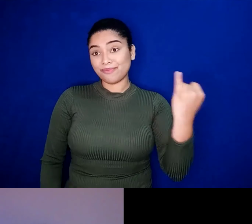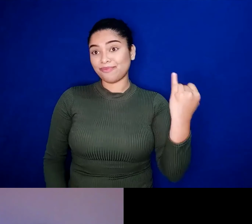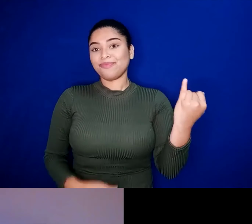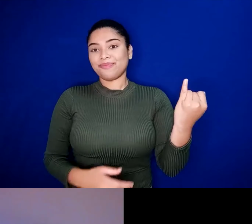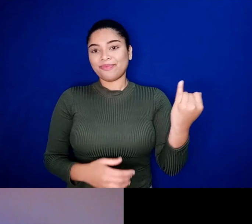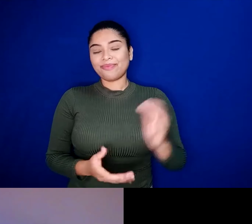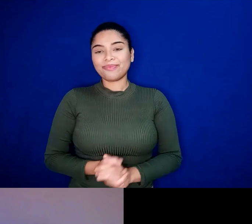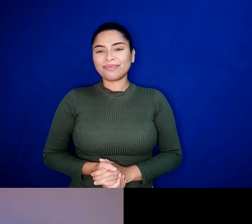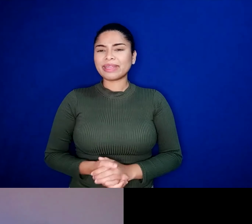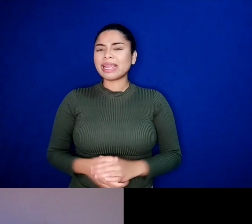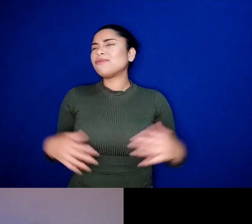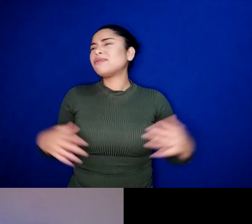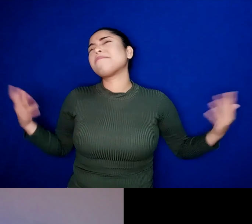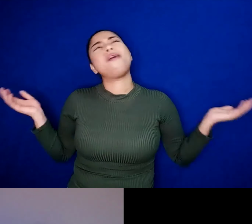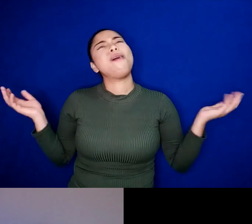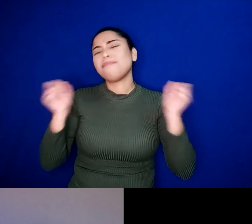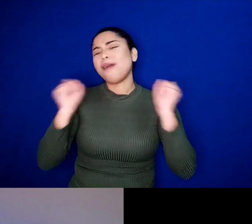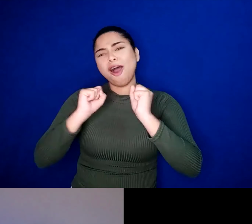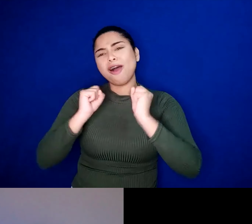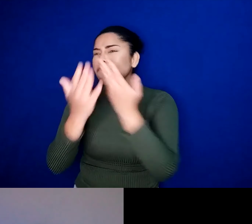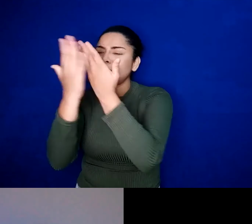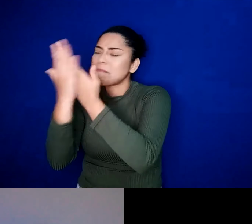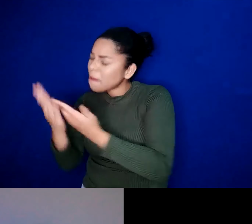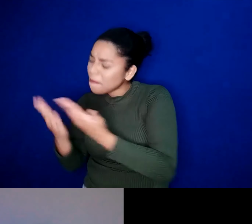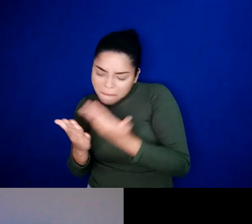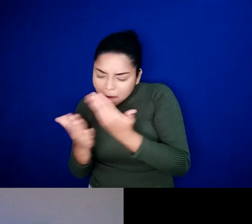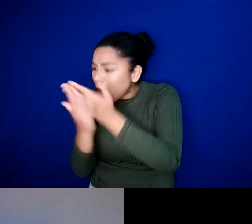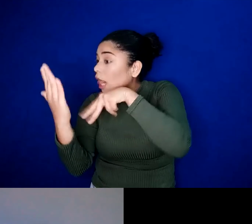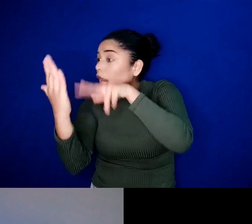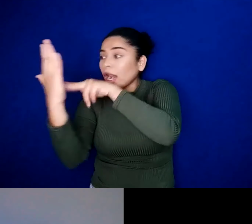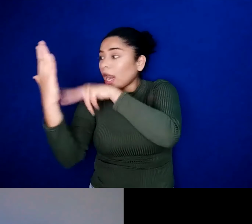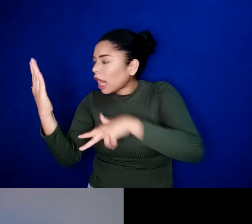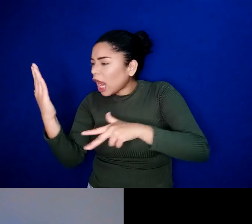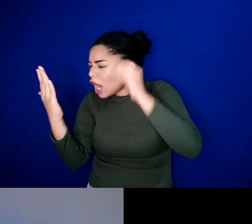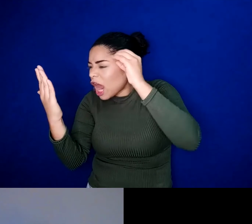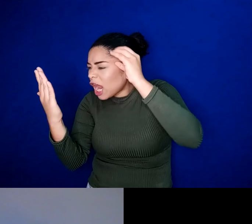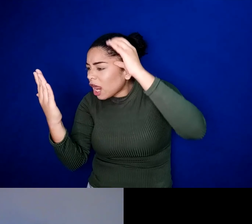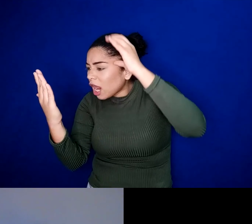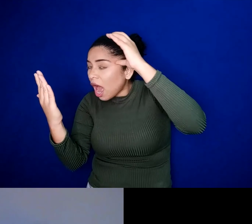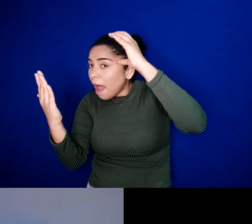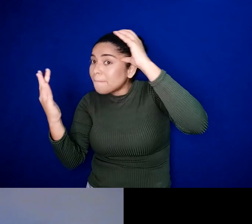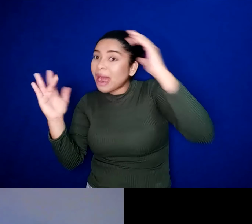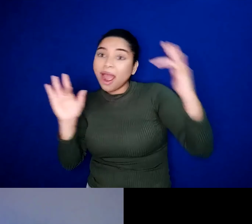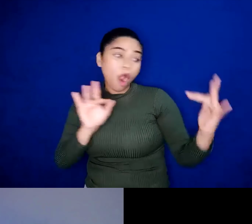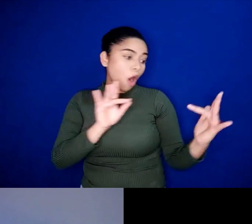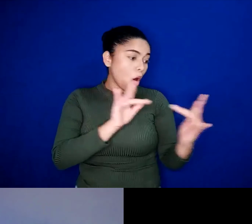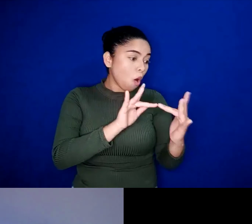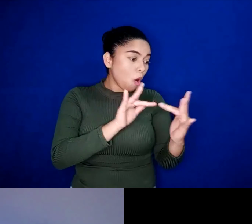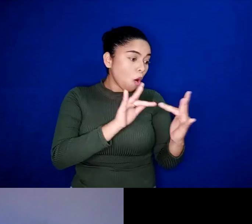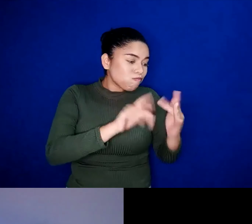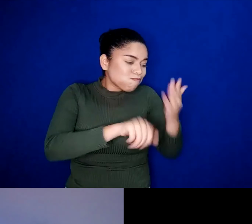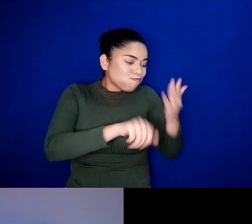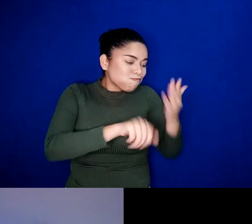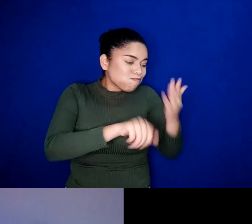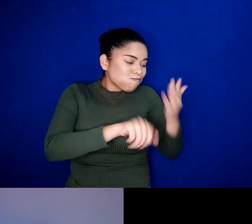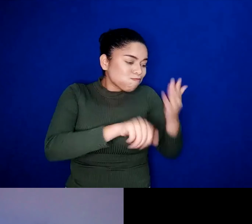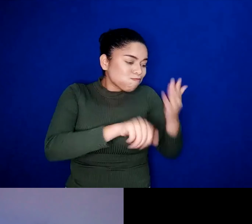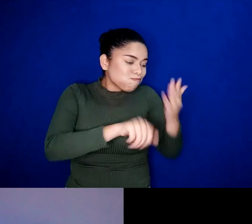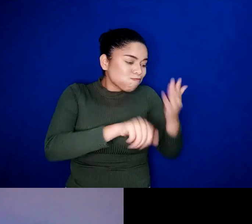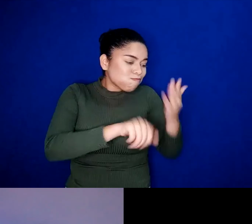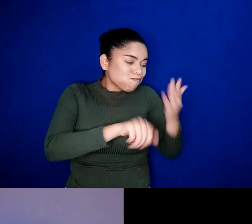mais que você você pode estudar o que for você pode ler o que for se você não tiver um convívio prático você não vai conseguir evoluir